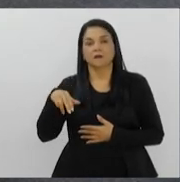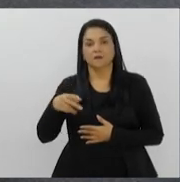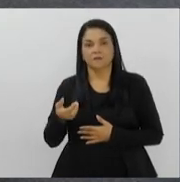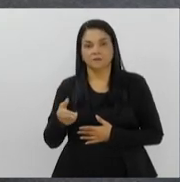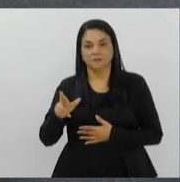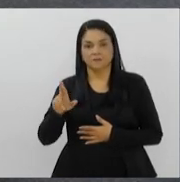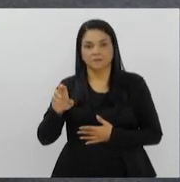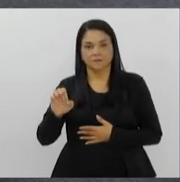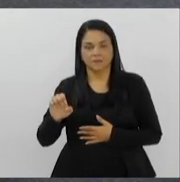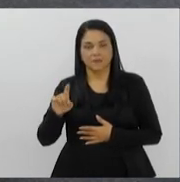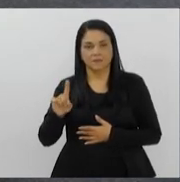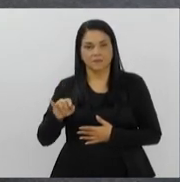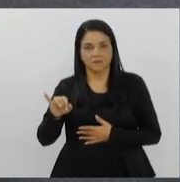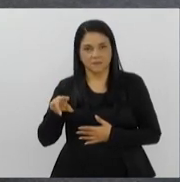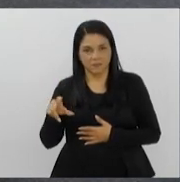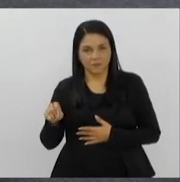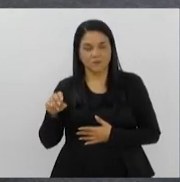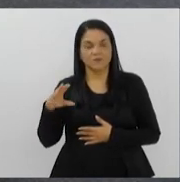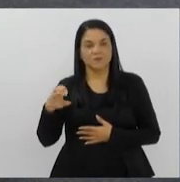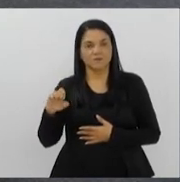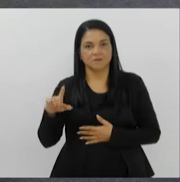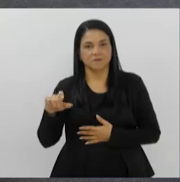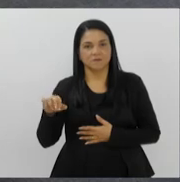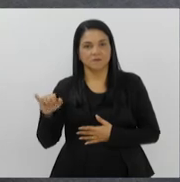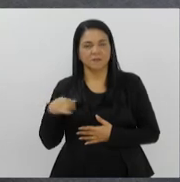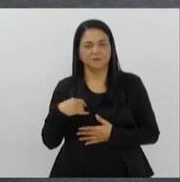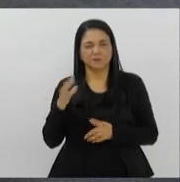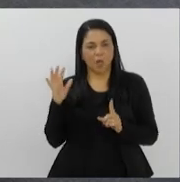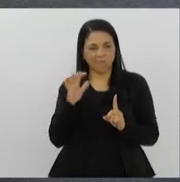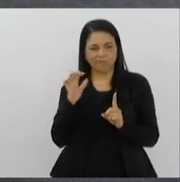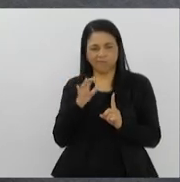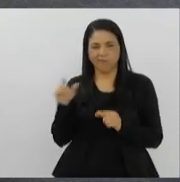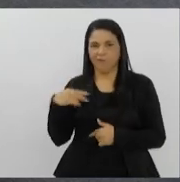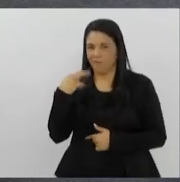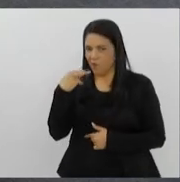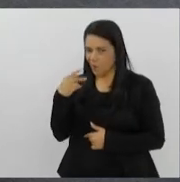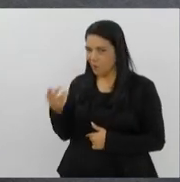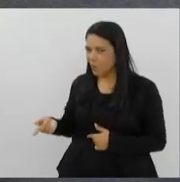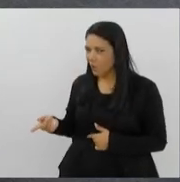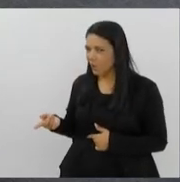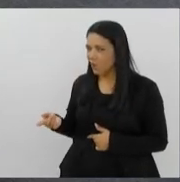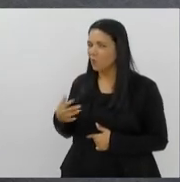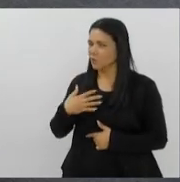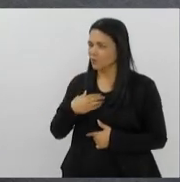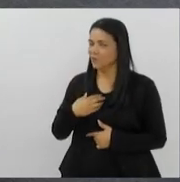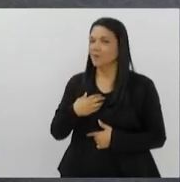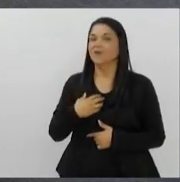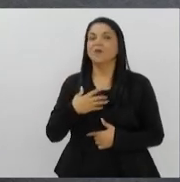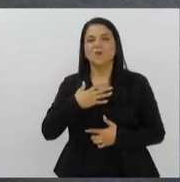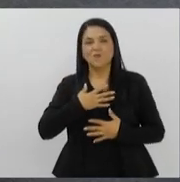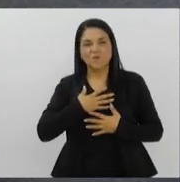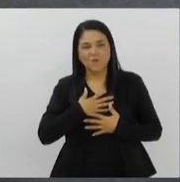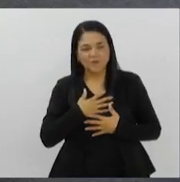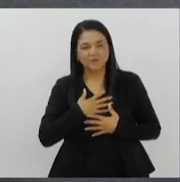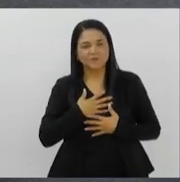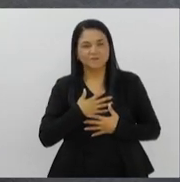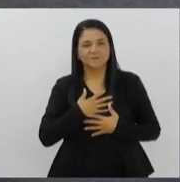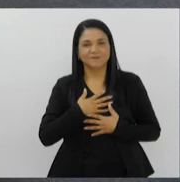ali assediando o meu vereador, mas tudo bem. Eu gostaria, senhora presidente, de